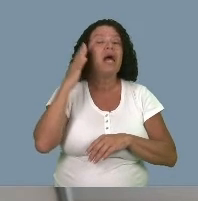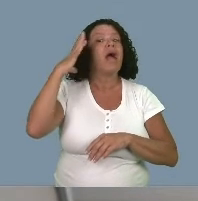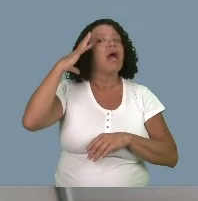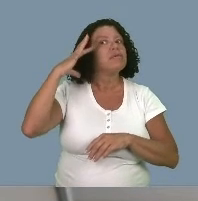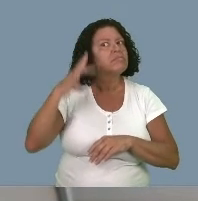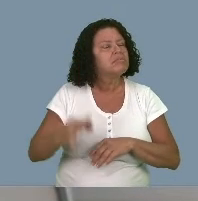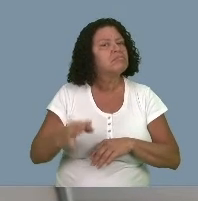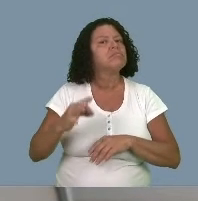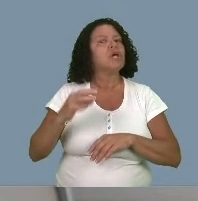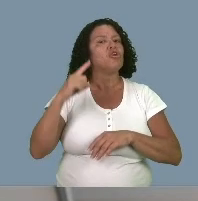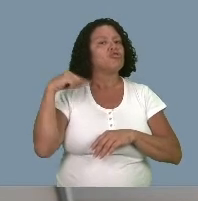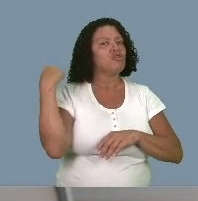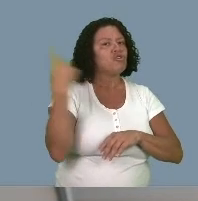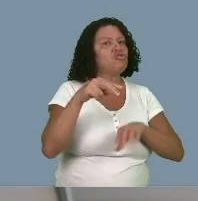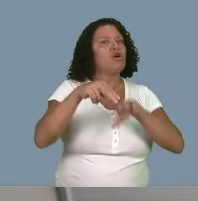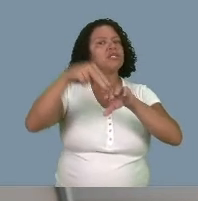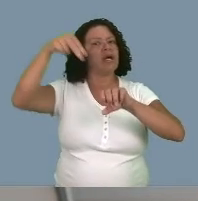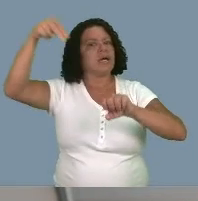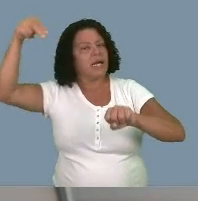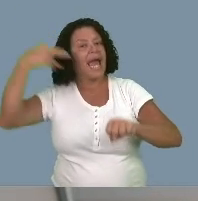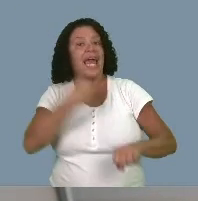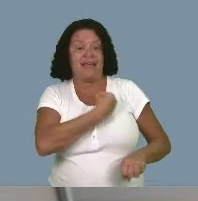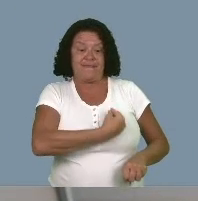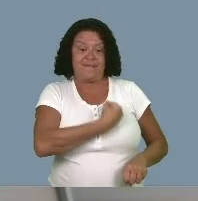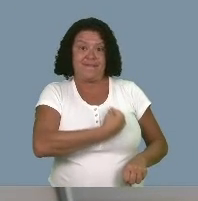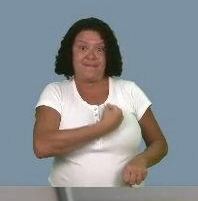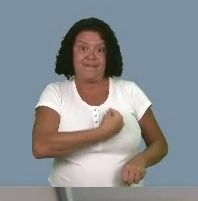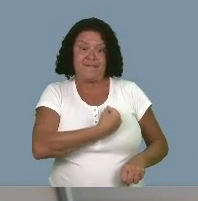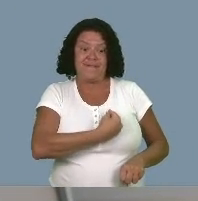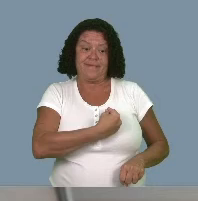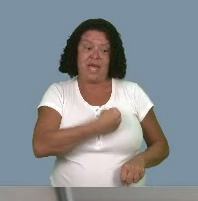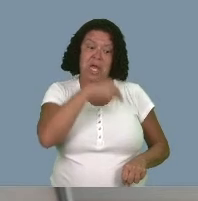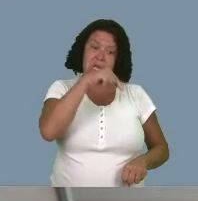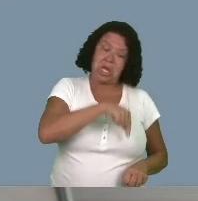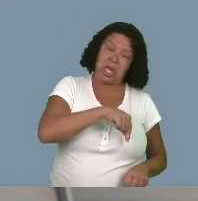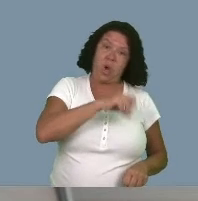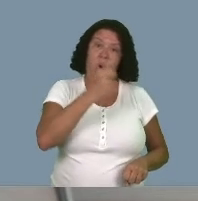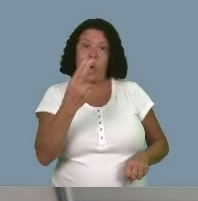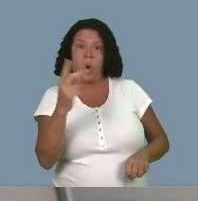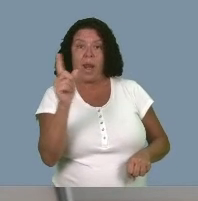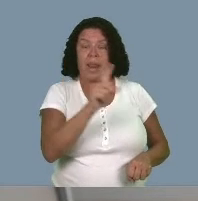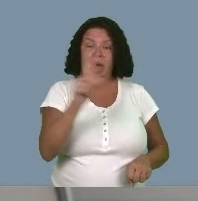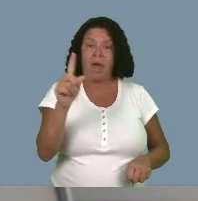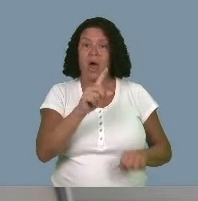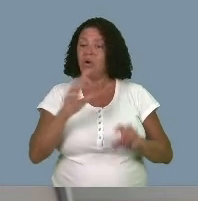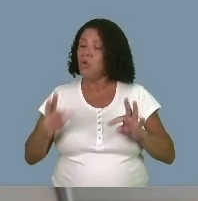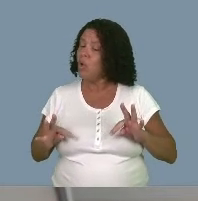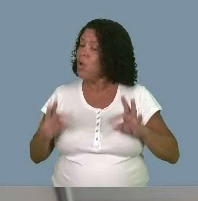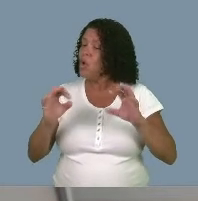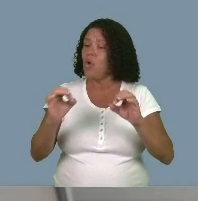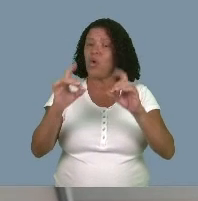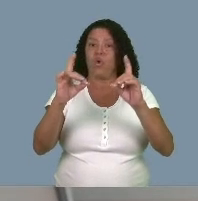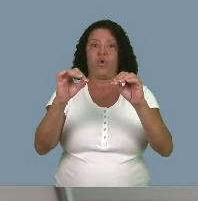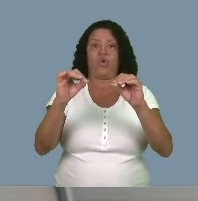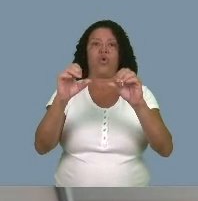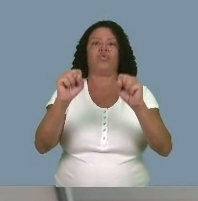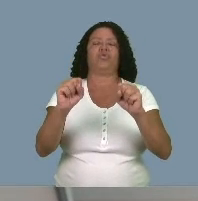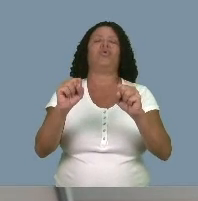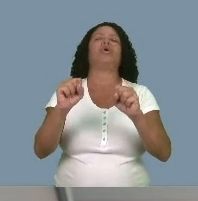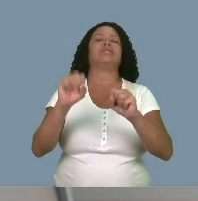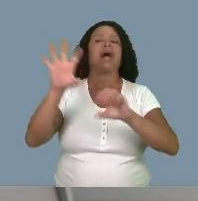todos, desencarnados e sobreviventes ainda, né, encarnados, todos estão resgatando